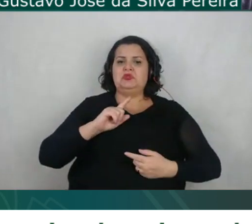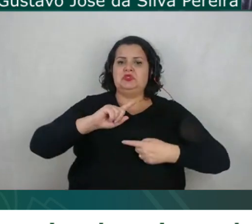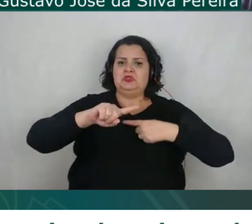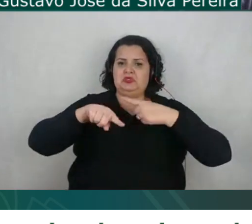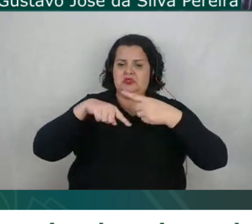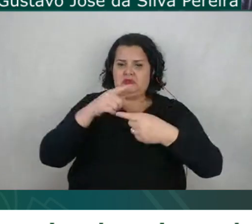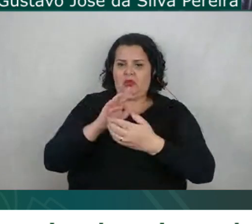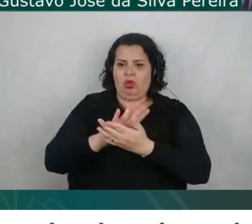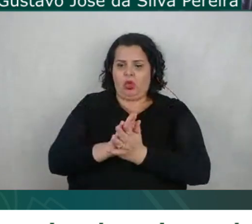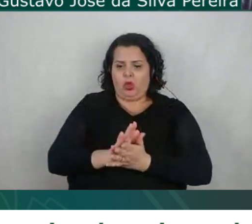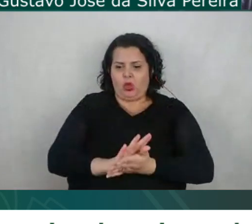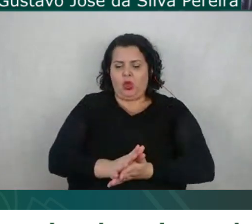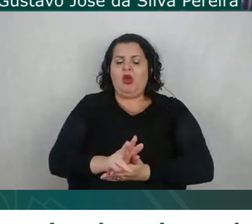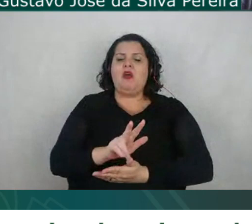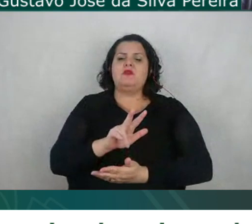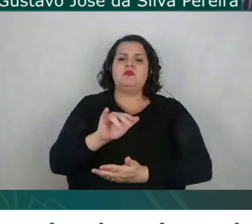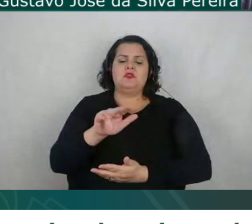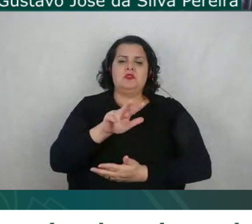não sabe.